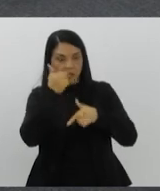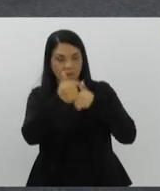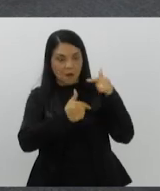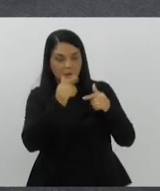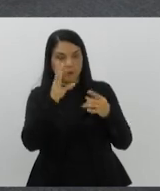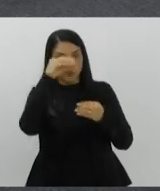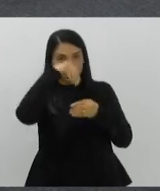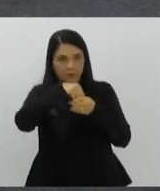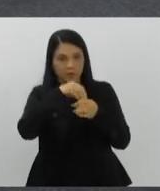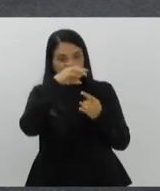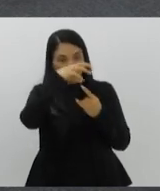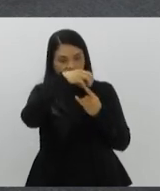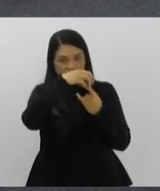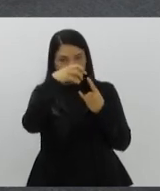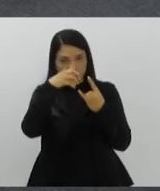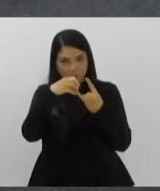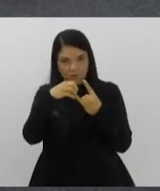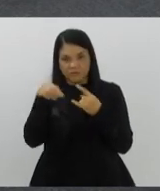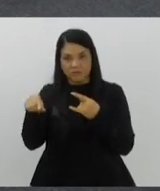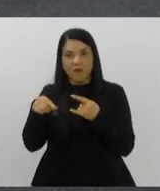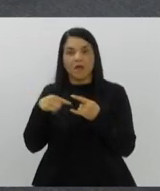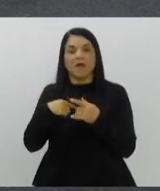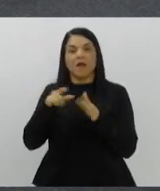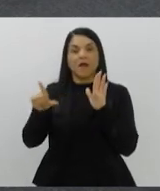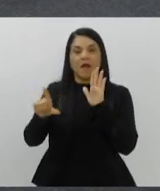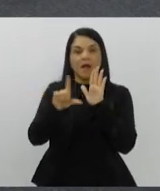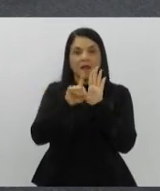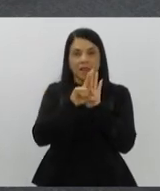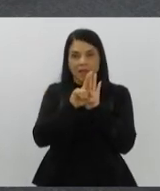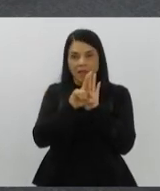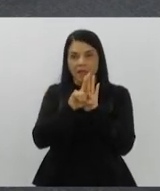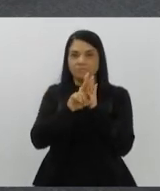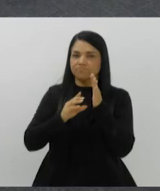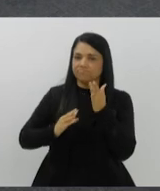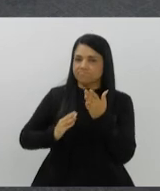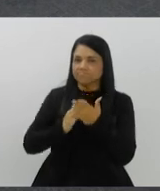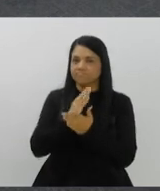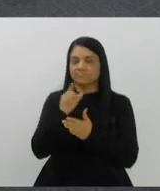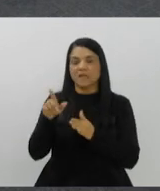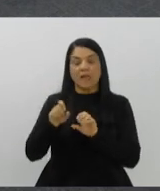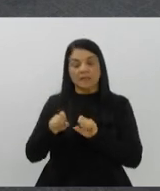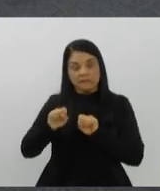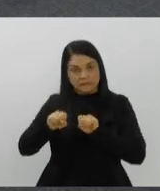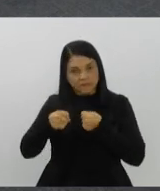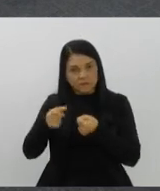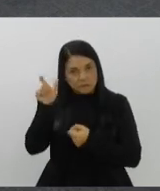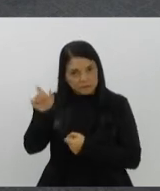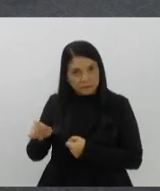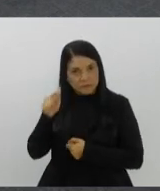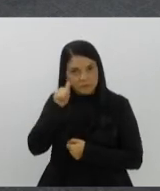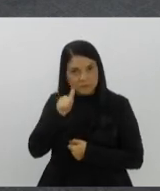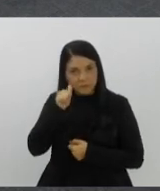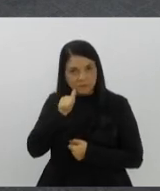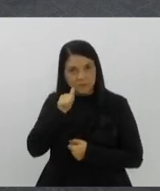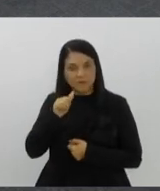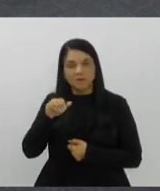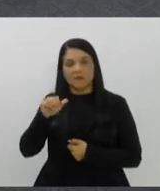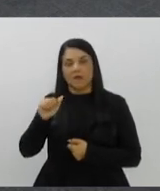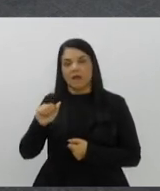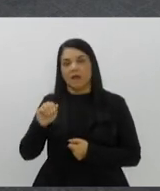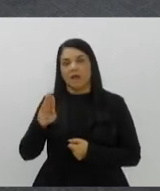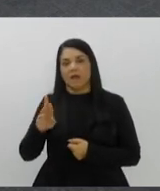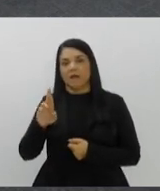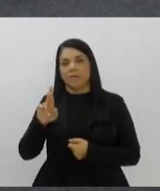foi essencial para a aprovação da lei do amianto e é uma grande defensora da ABREIA,